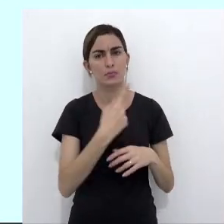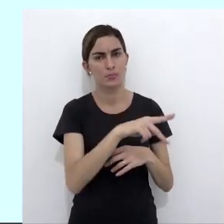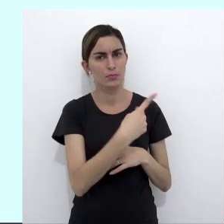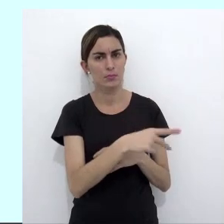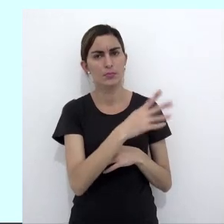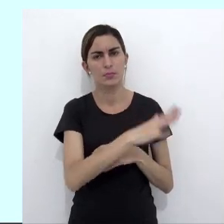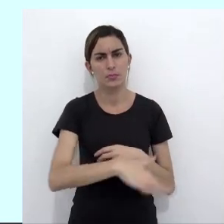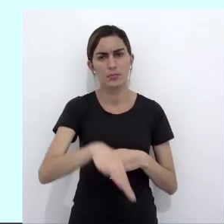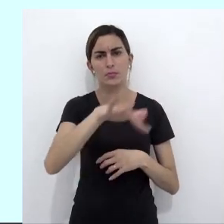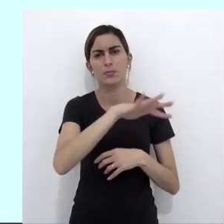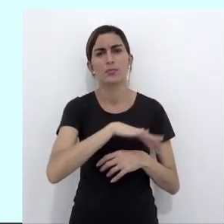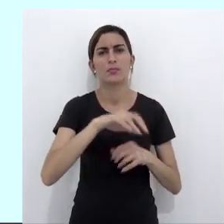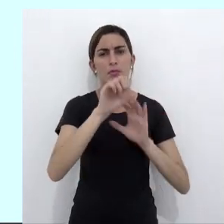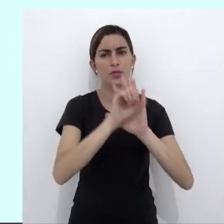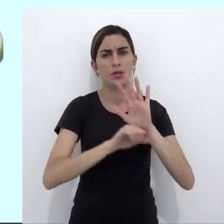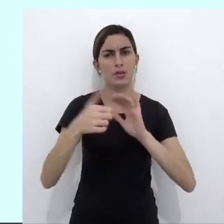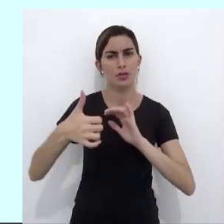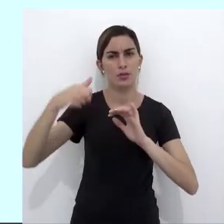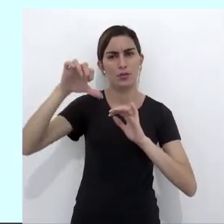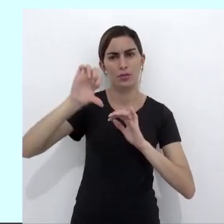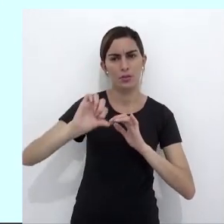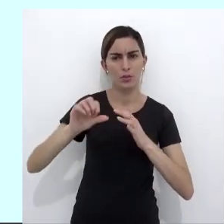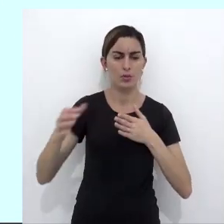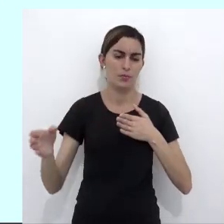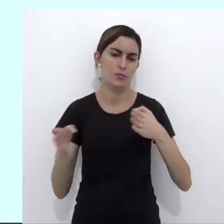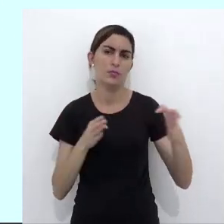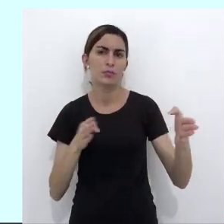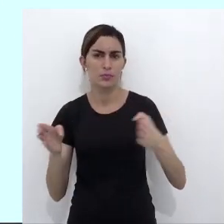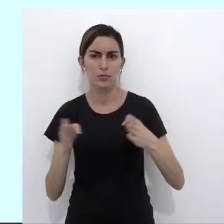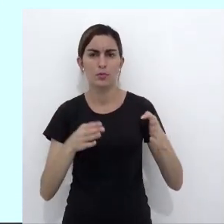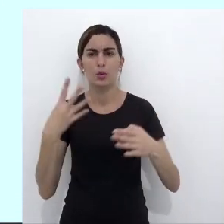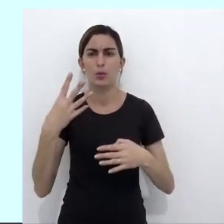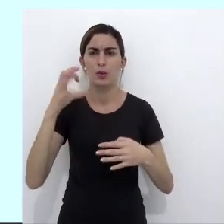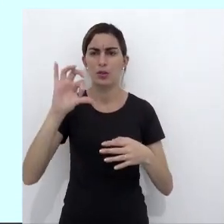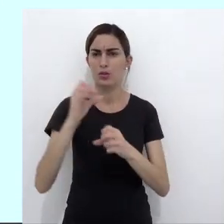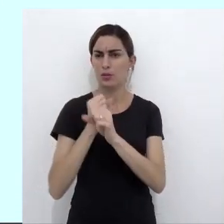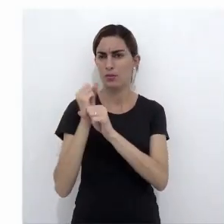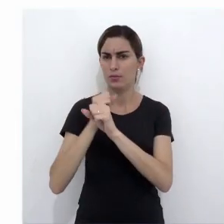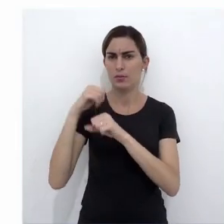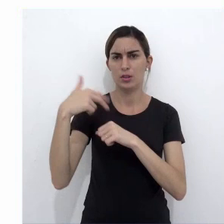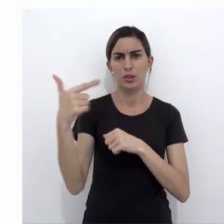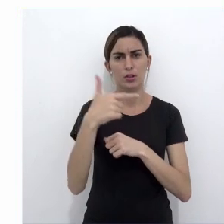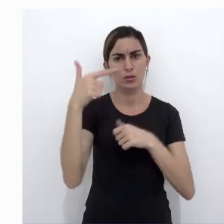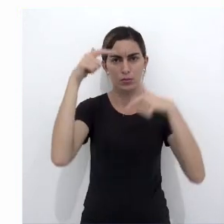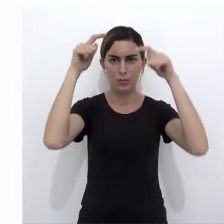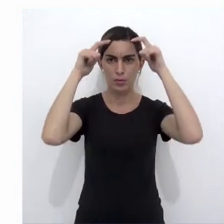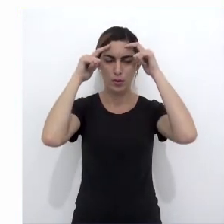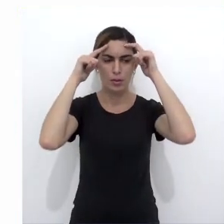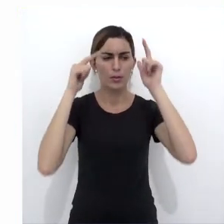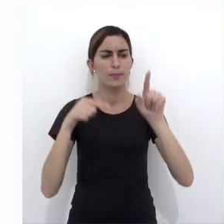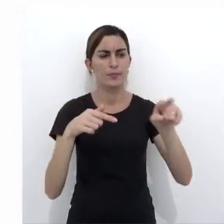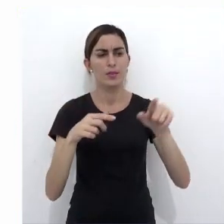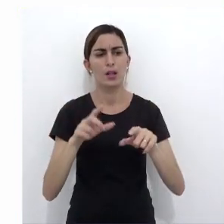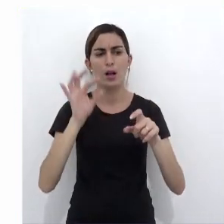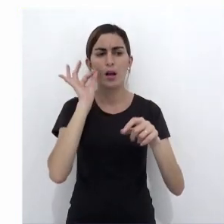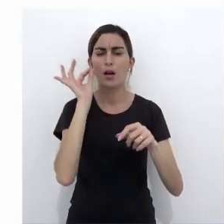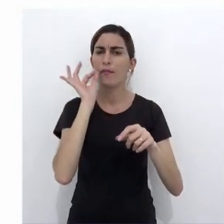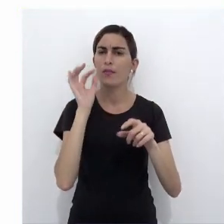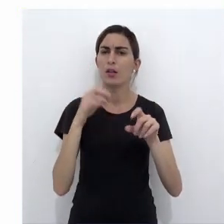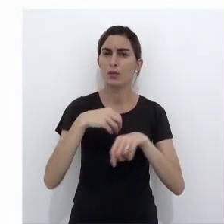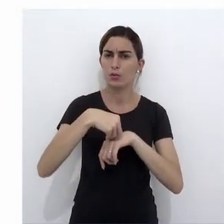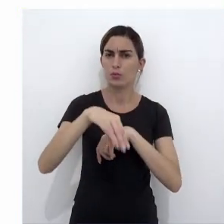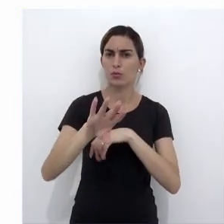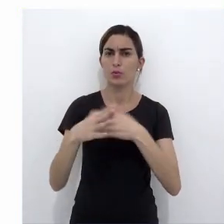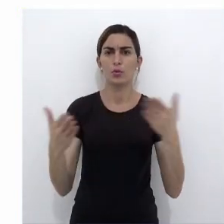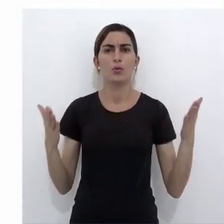em pleno século XIX, durante esses 49 anos de segundo reinado. A cafeicultura no Brasil trouxe